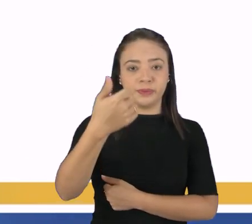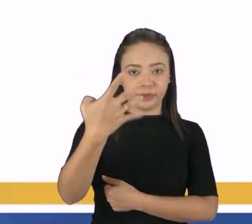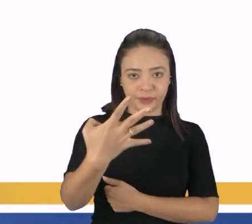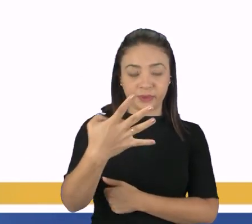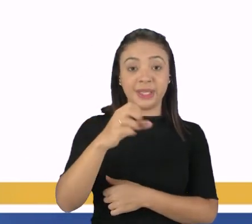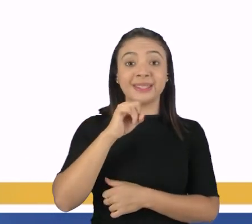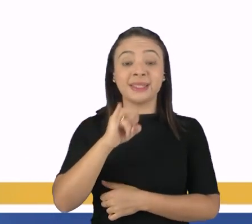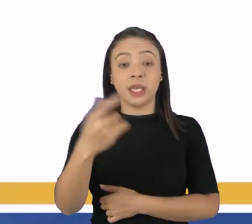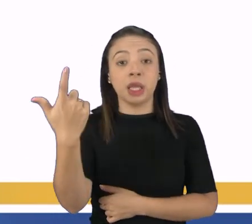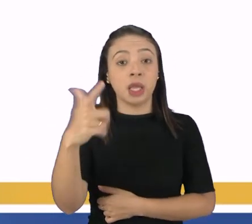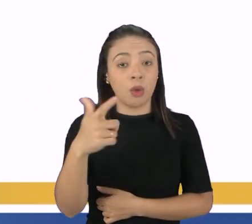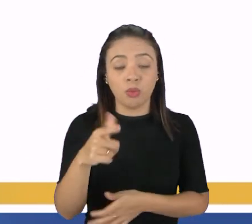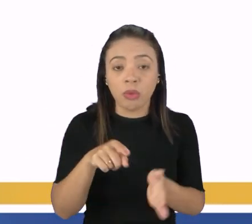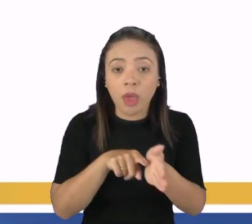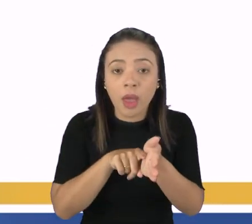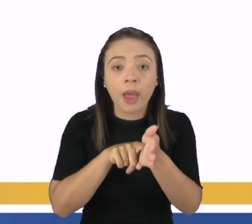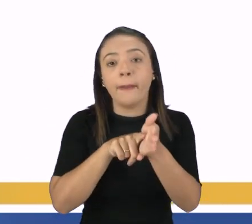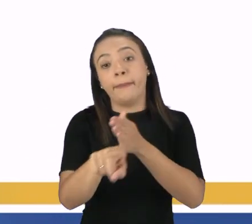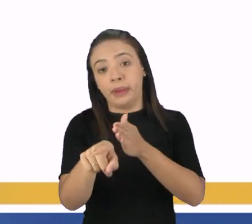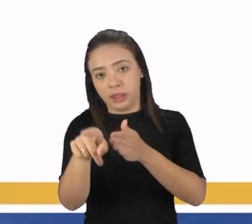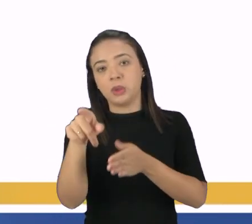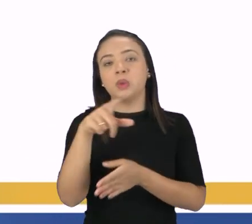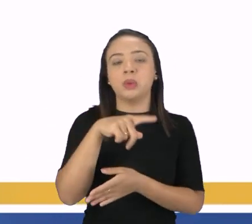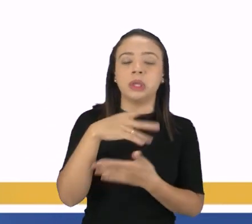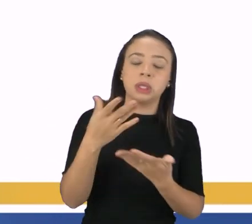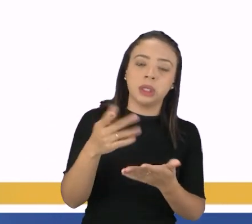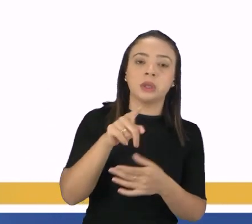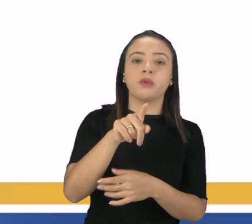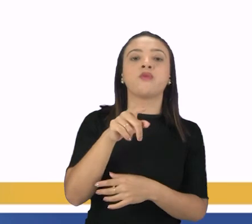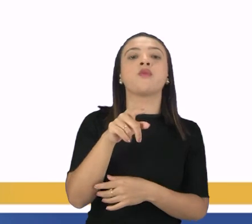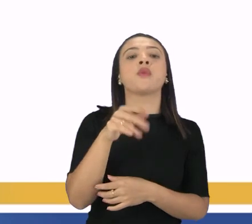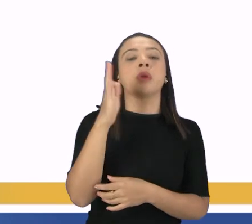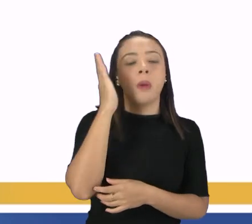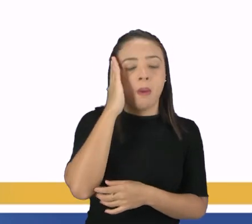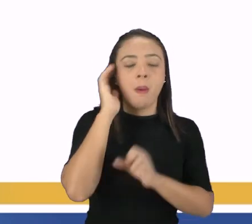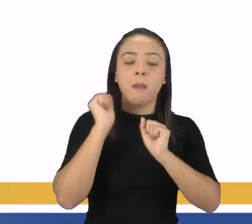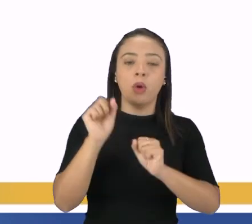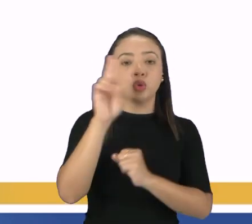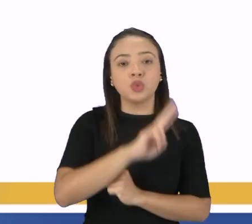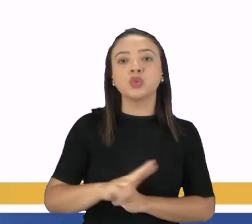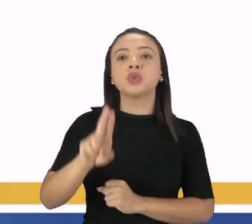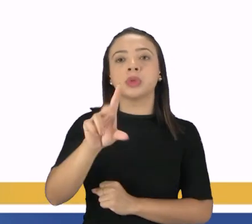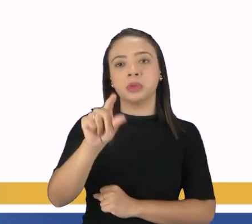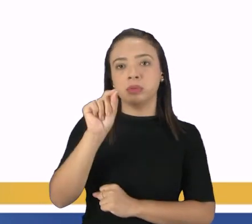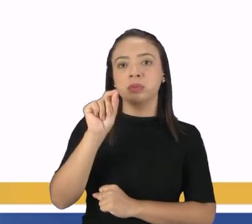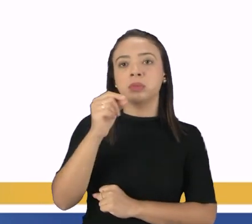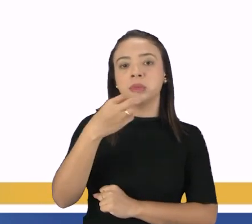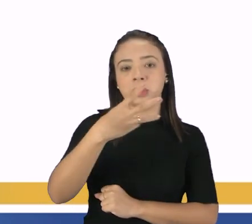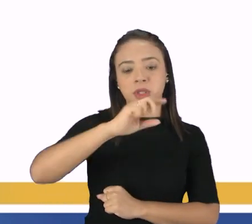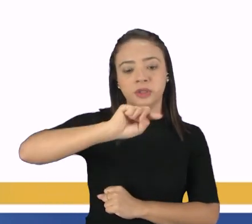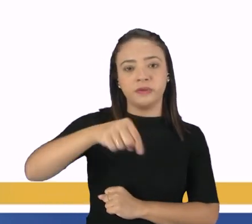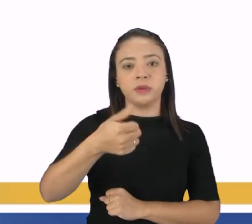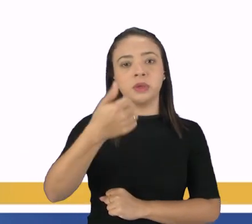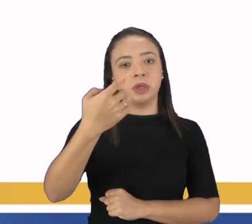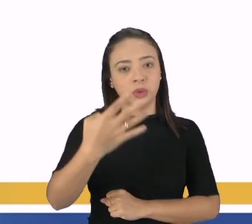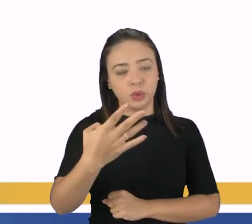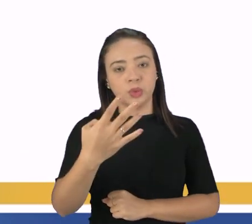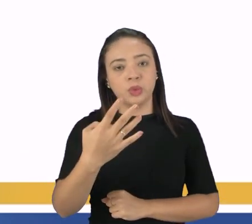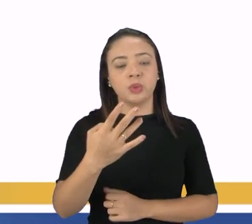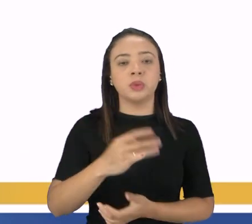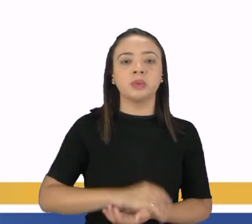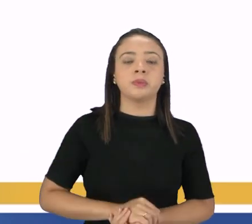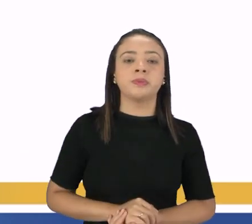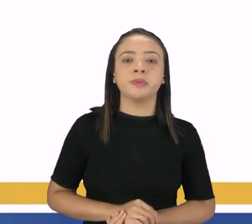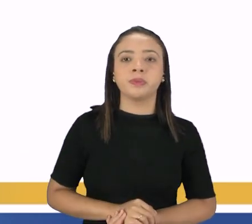questão não traz exatamente o valor de π para você utilizar, você pode optar aí por usar, né, 3,14, né,